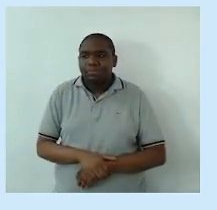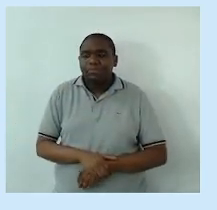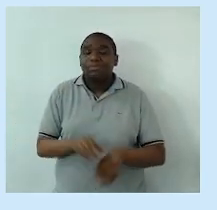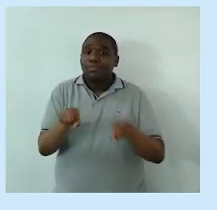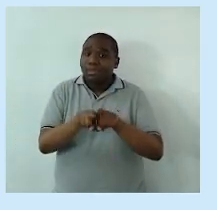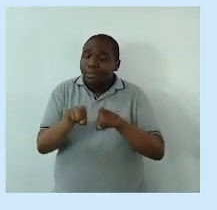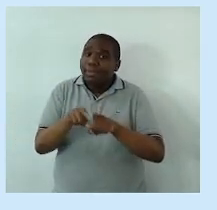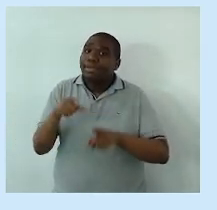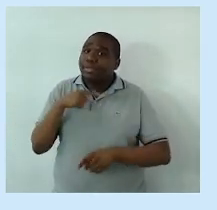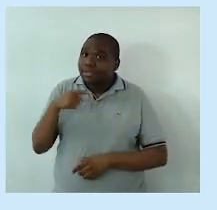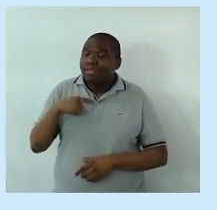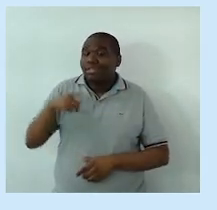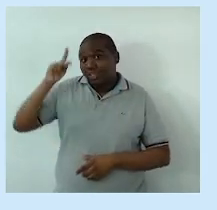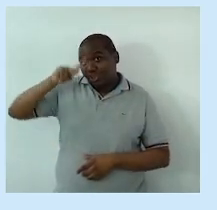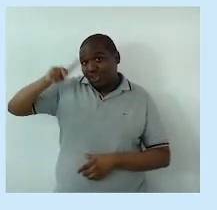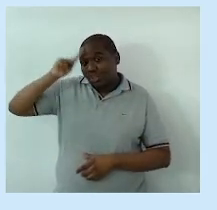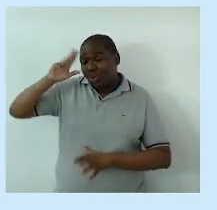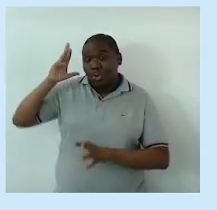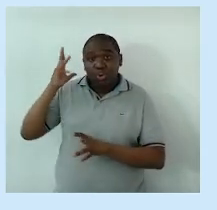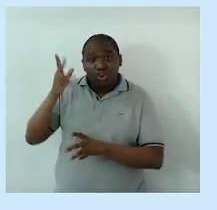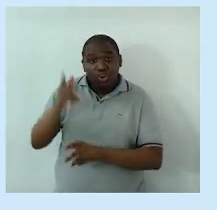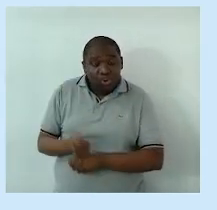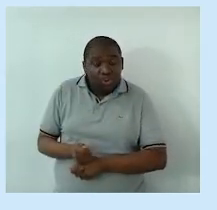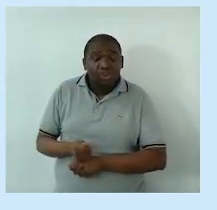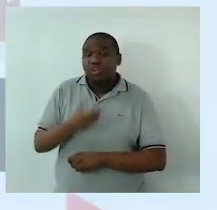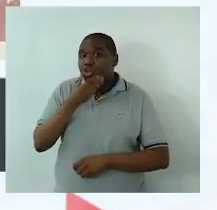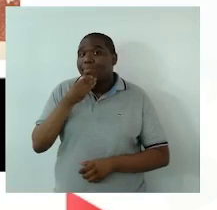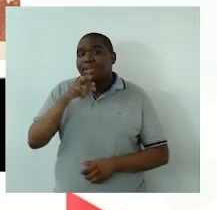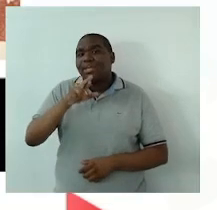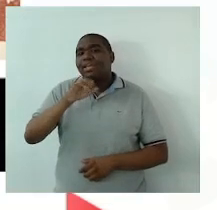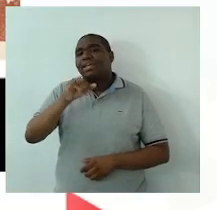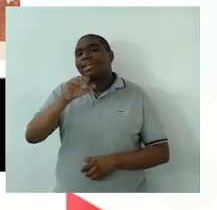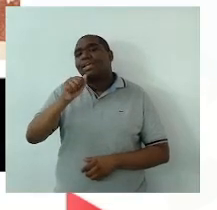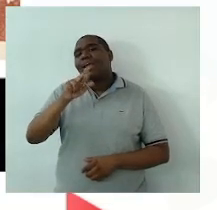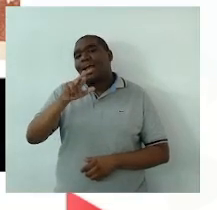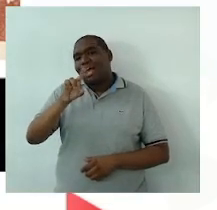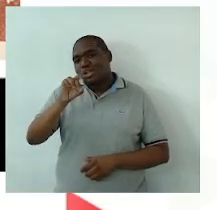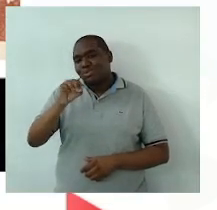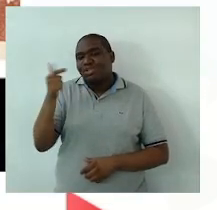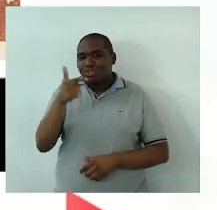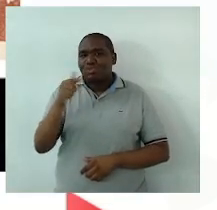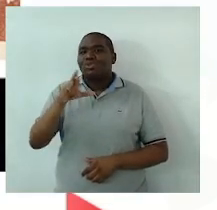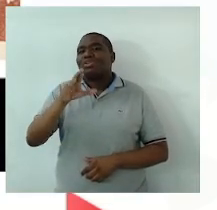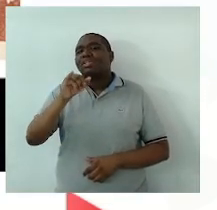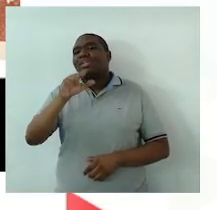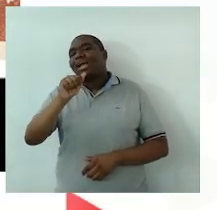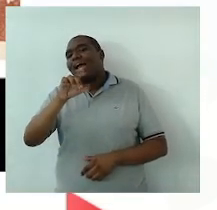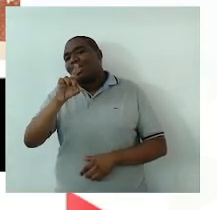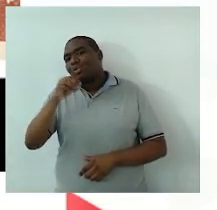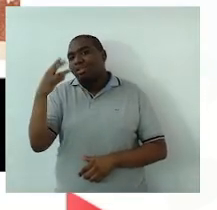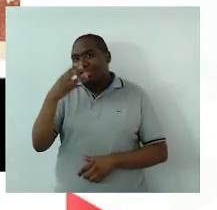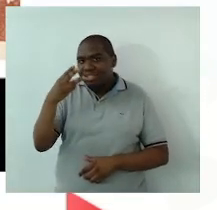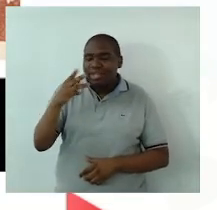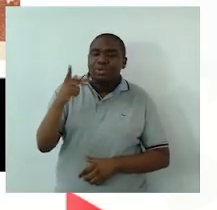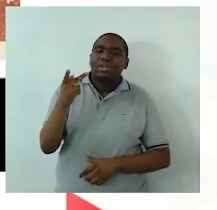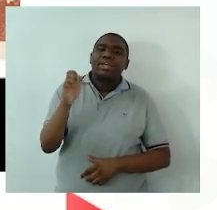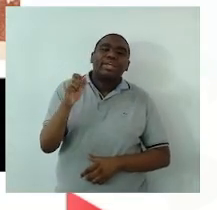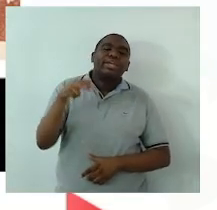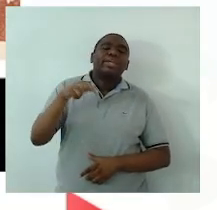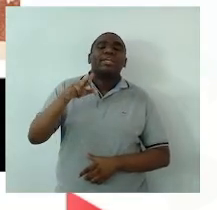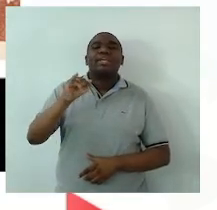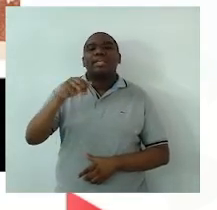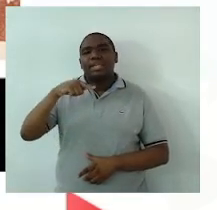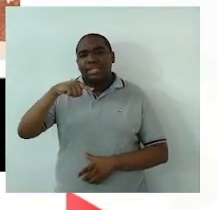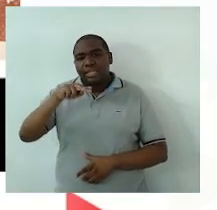os dramas históricos, né? Ricardo II, Ricardo III, Henrique IV, parte 1 e 2,